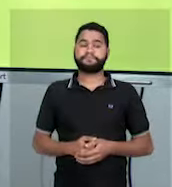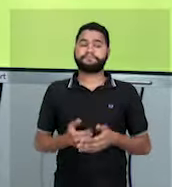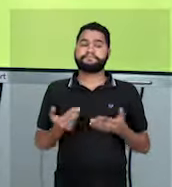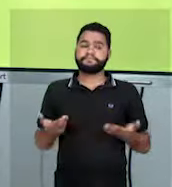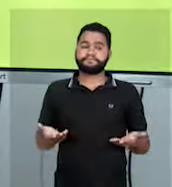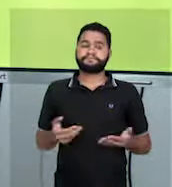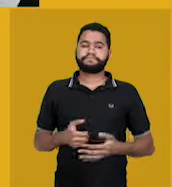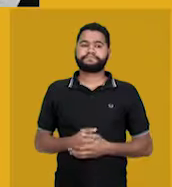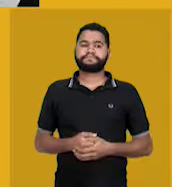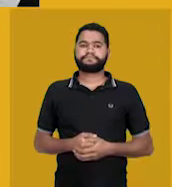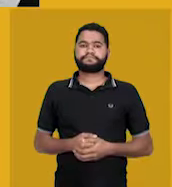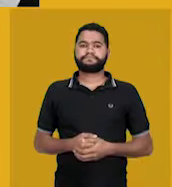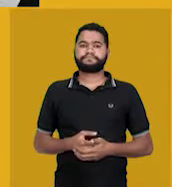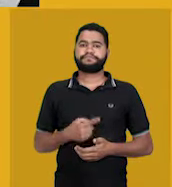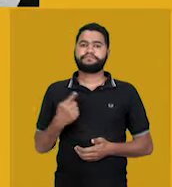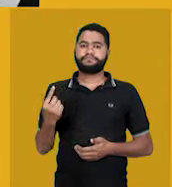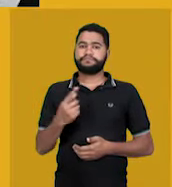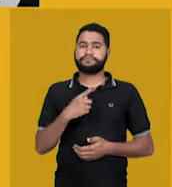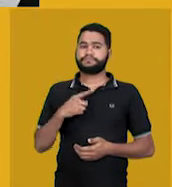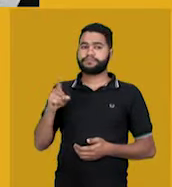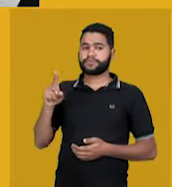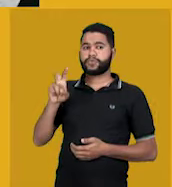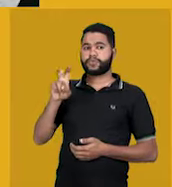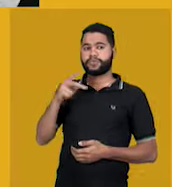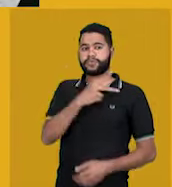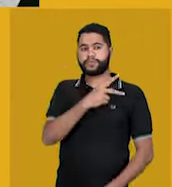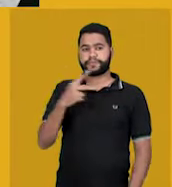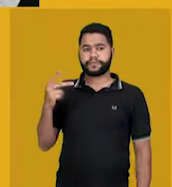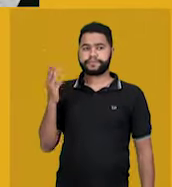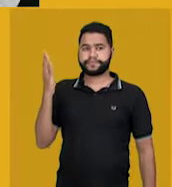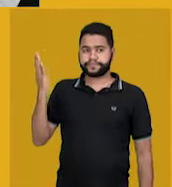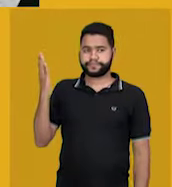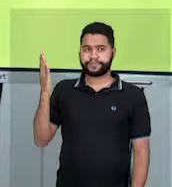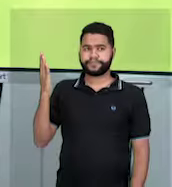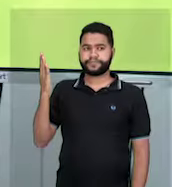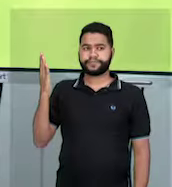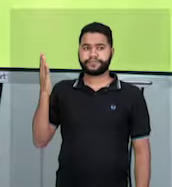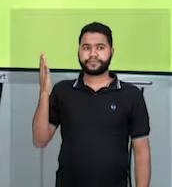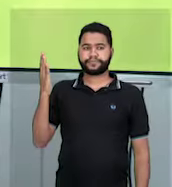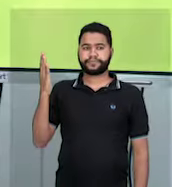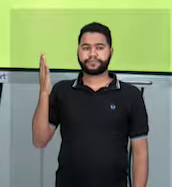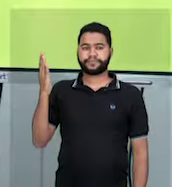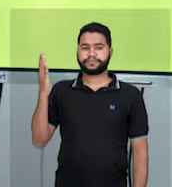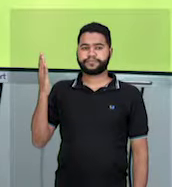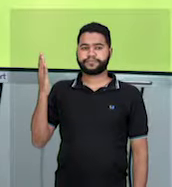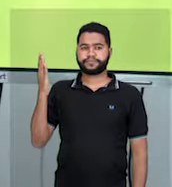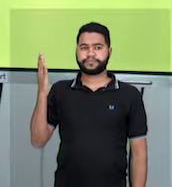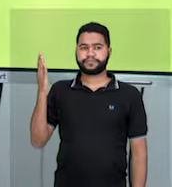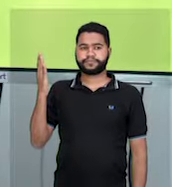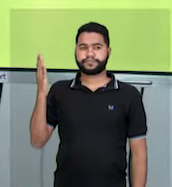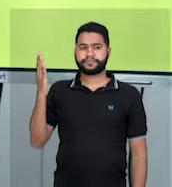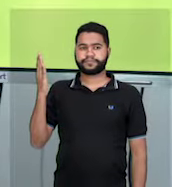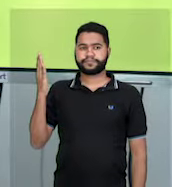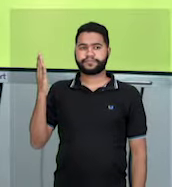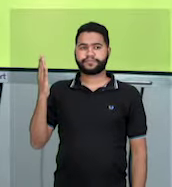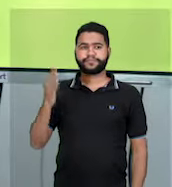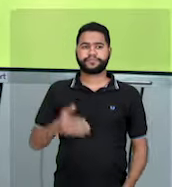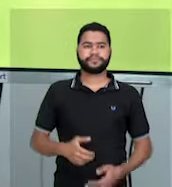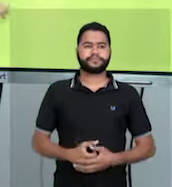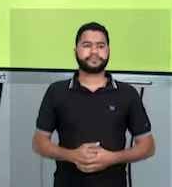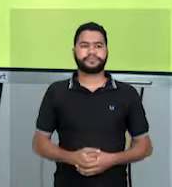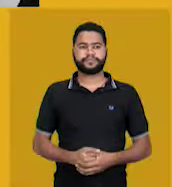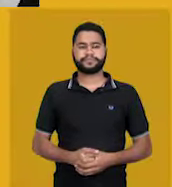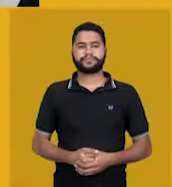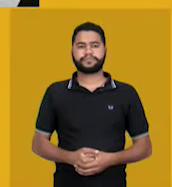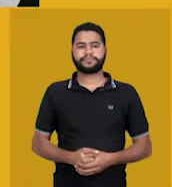então, nós temos aqui os 5 presidentes, ok? Castelo Branco, Costa e Silva, Médici, Geisel